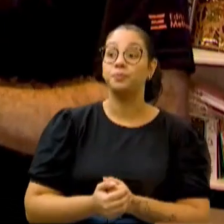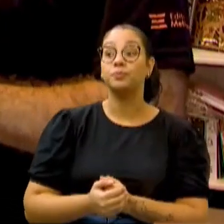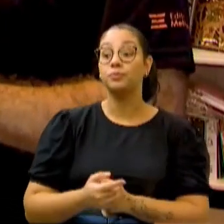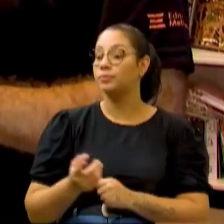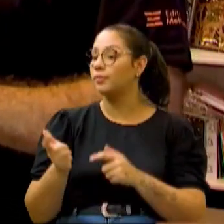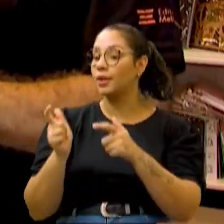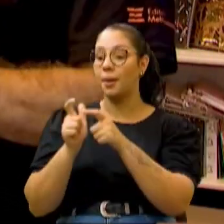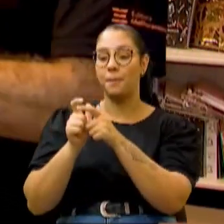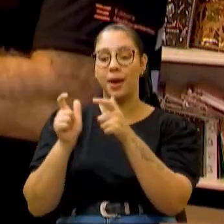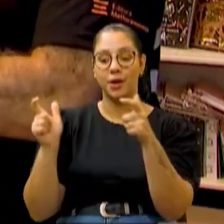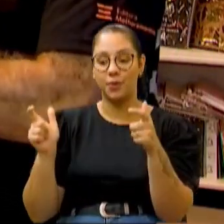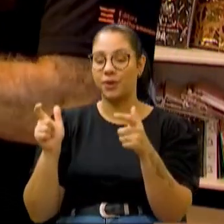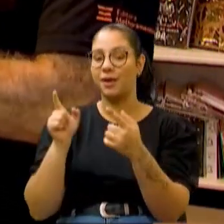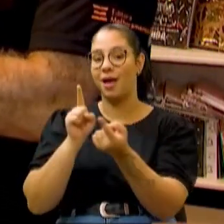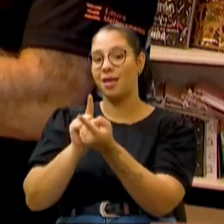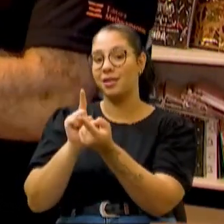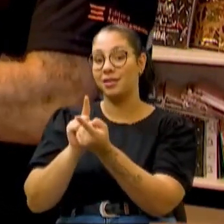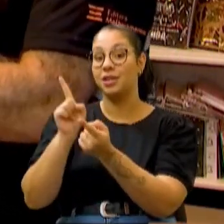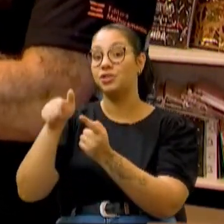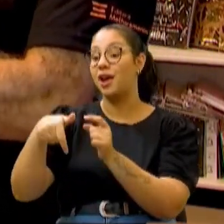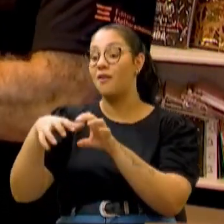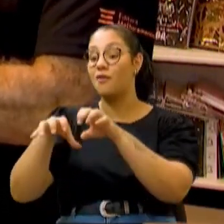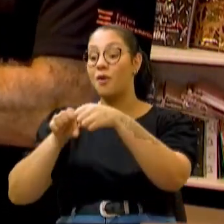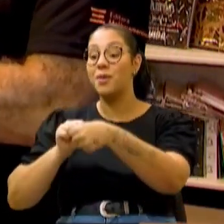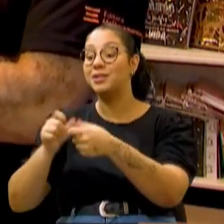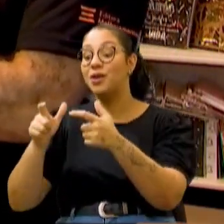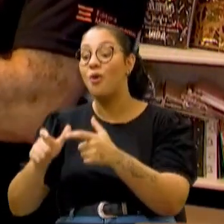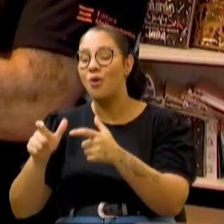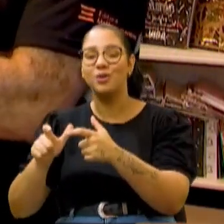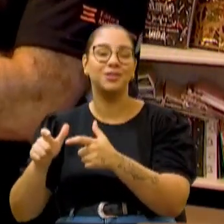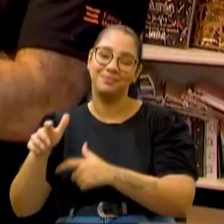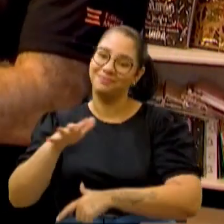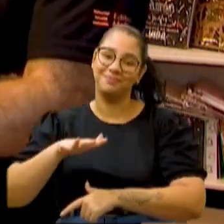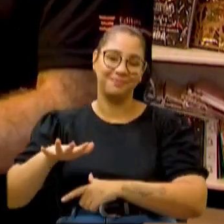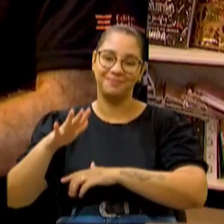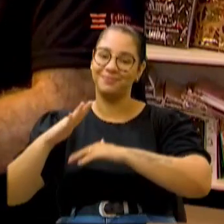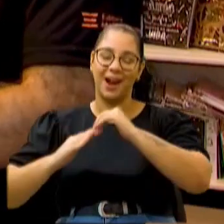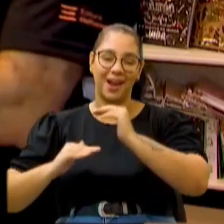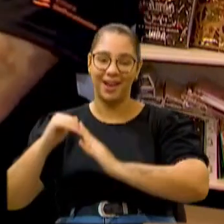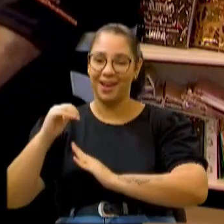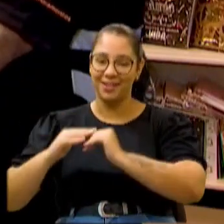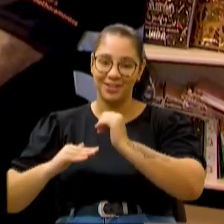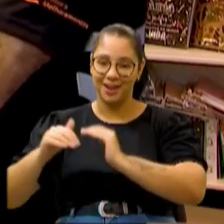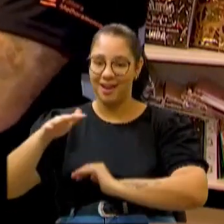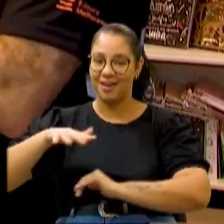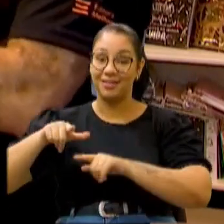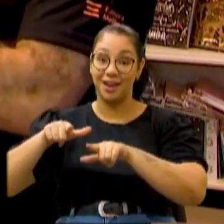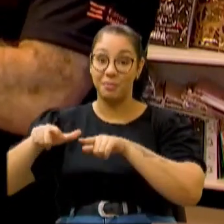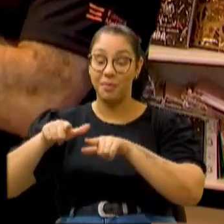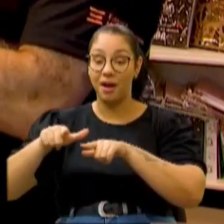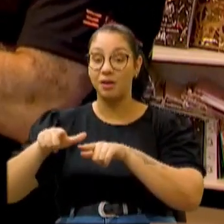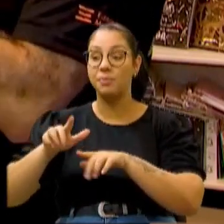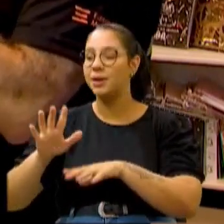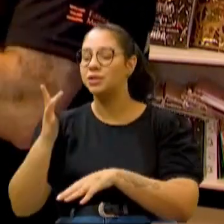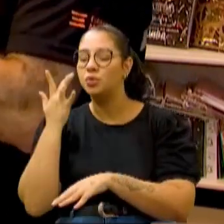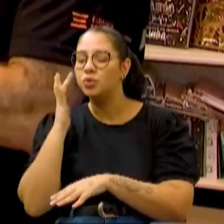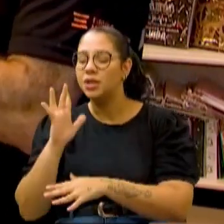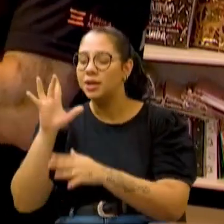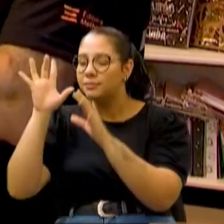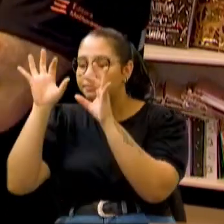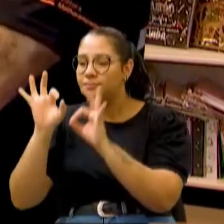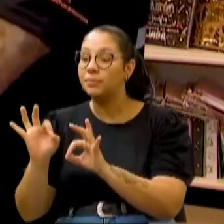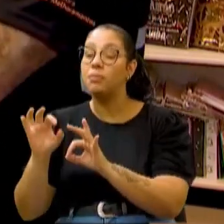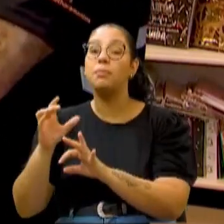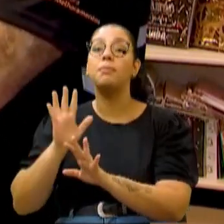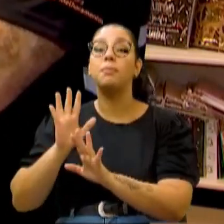Olha, curso, a maioria dos atendentes, eles se formam no próprio mercado. Tá. Mas eu não sei